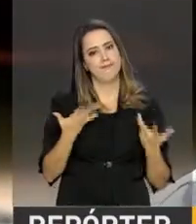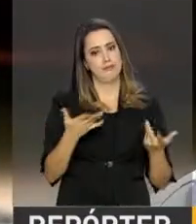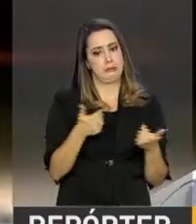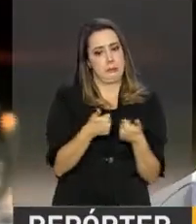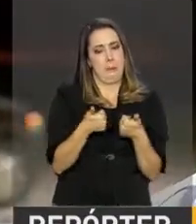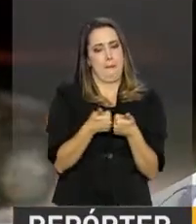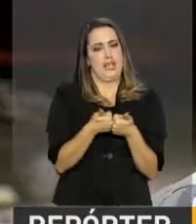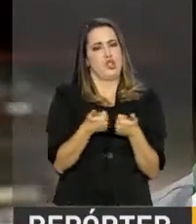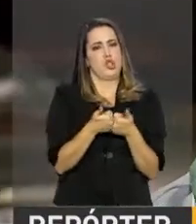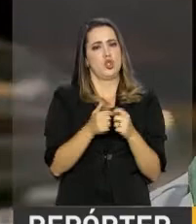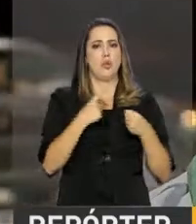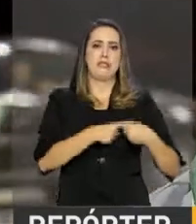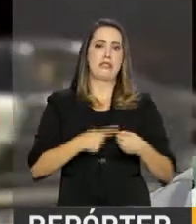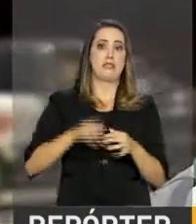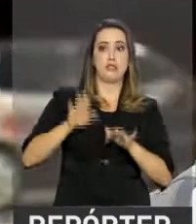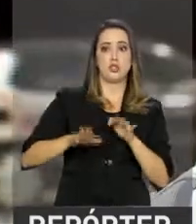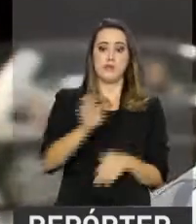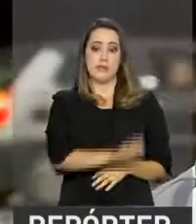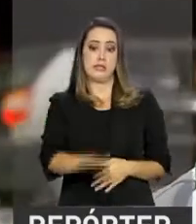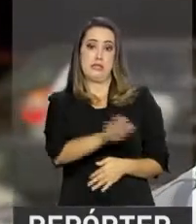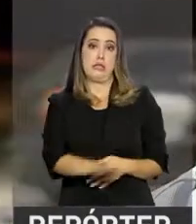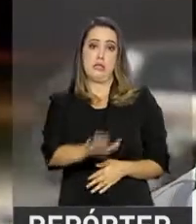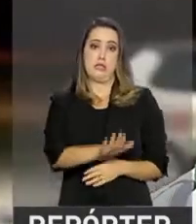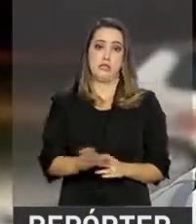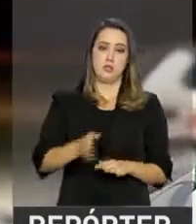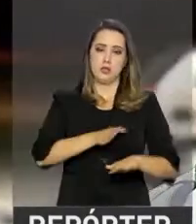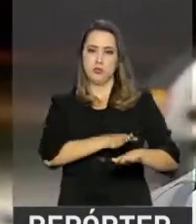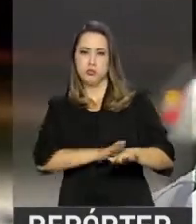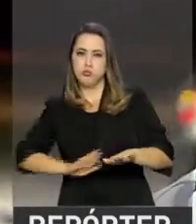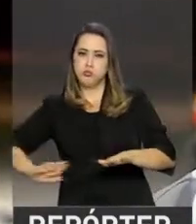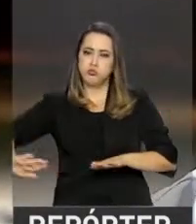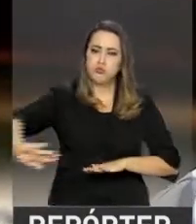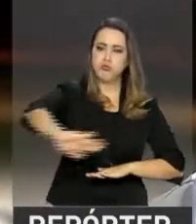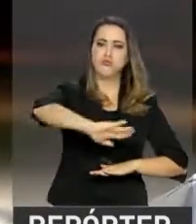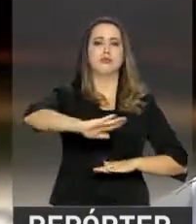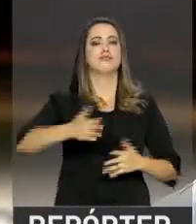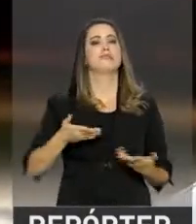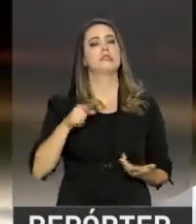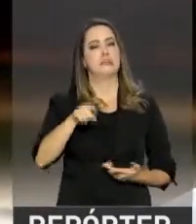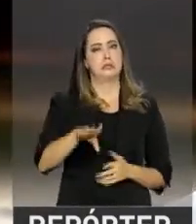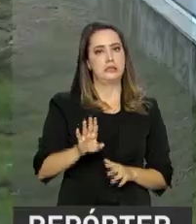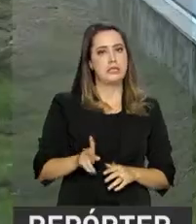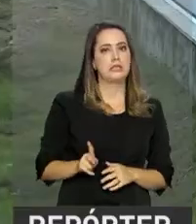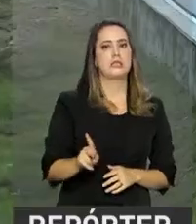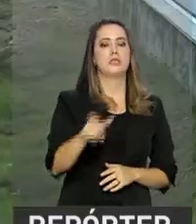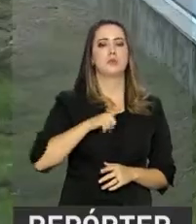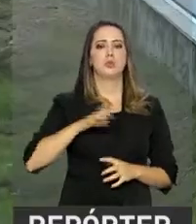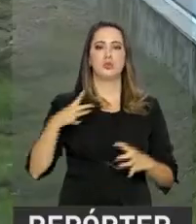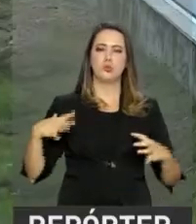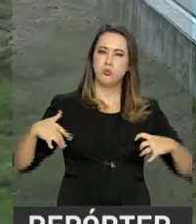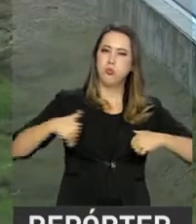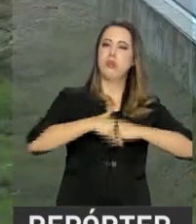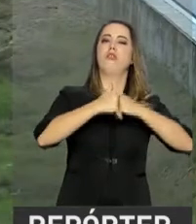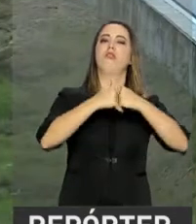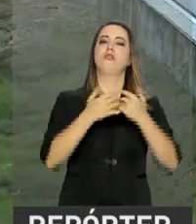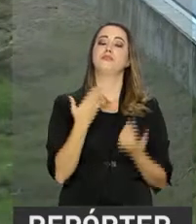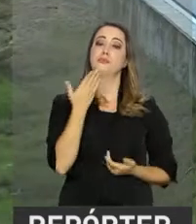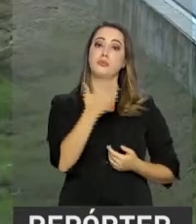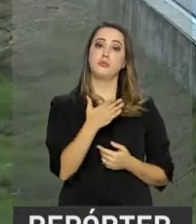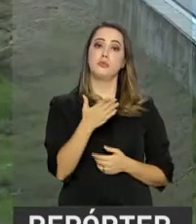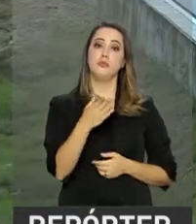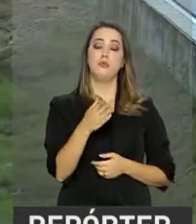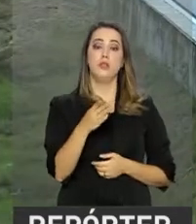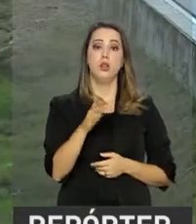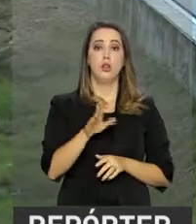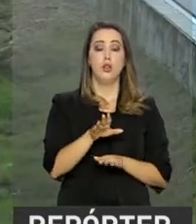a cidade ali, tinha muita criança, muita curva, muito perigoso. Aí os carros tinham bastante colisão de frente. A duplicação da BR-101